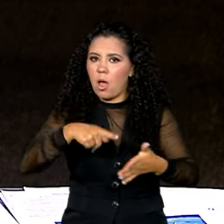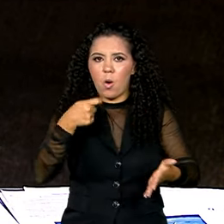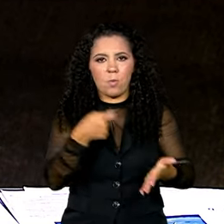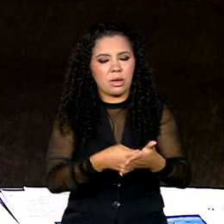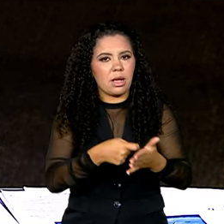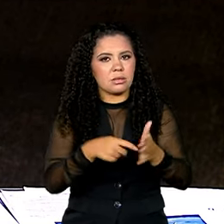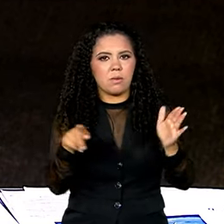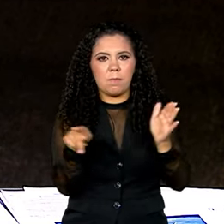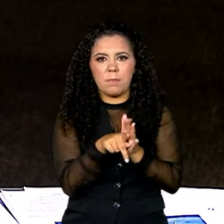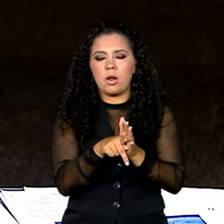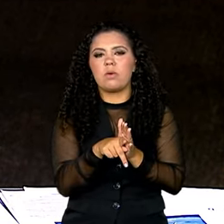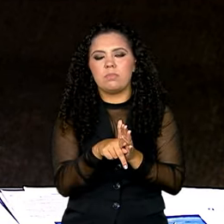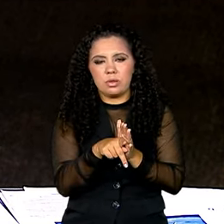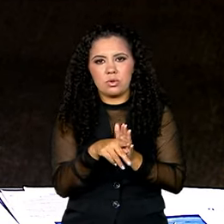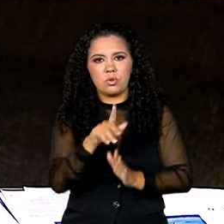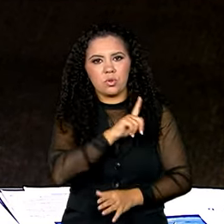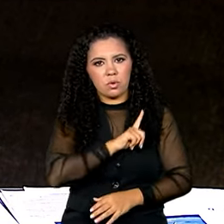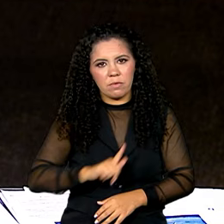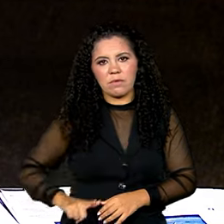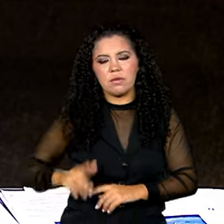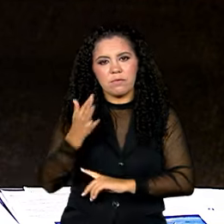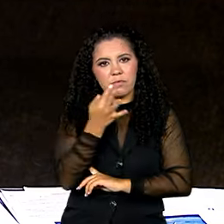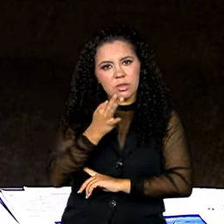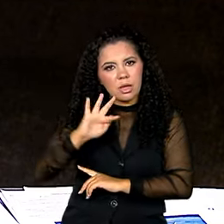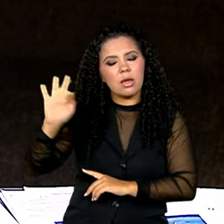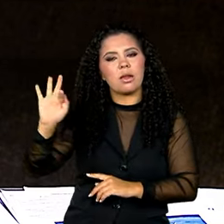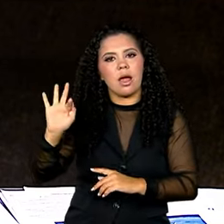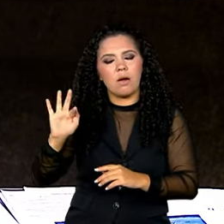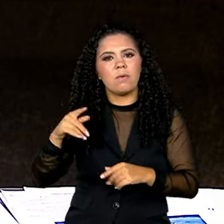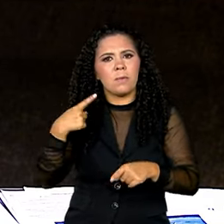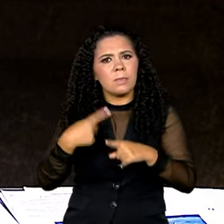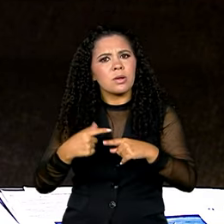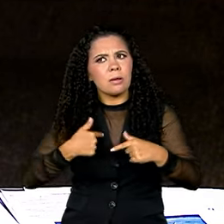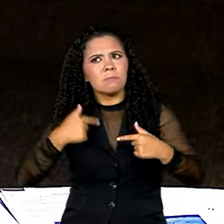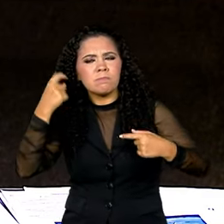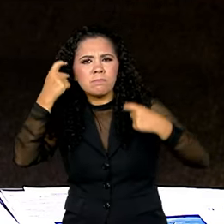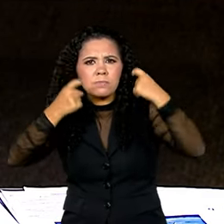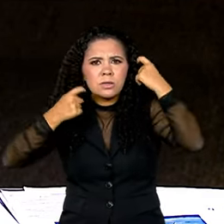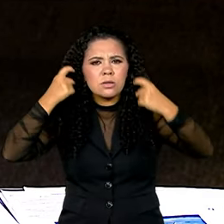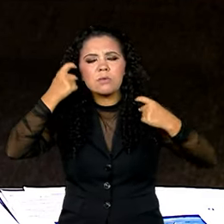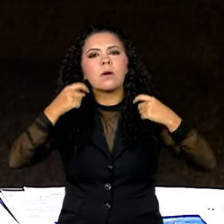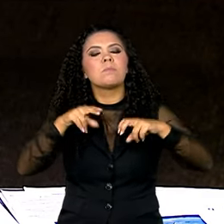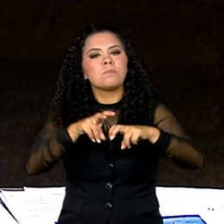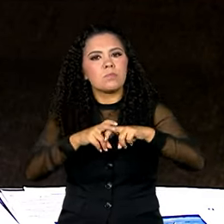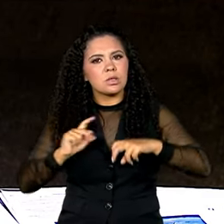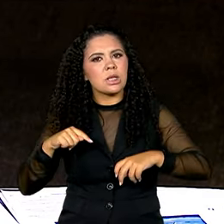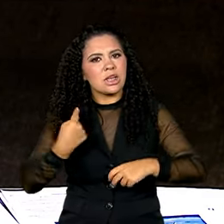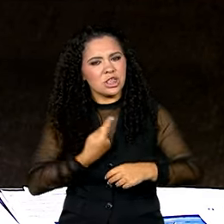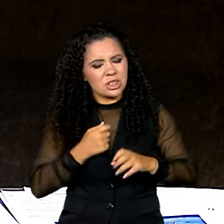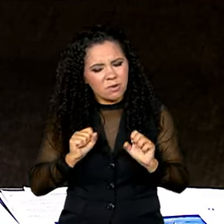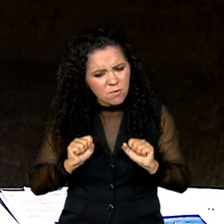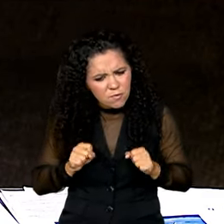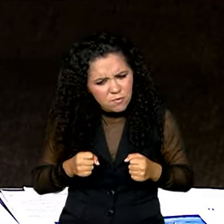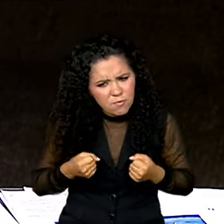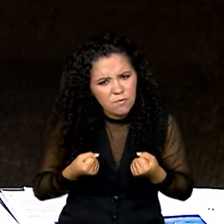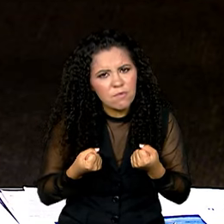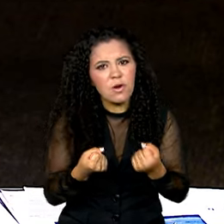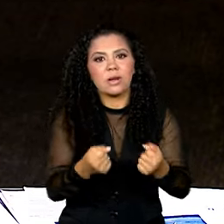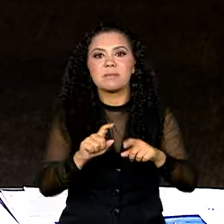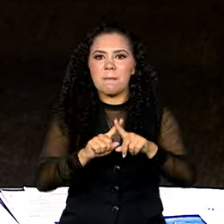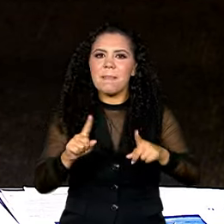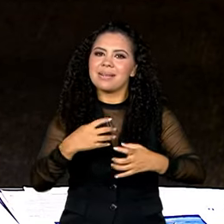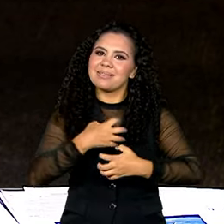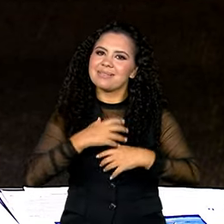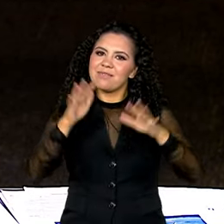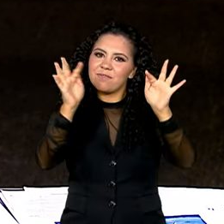as reuniões que eu participava, que me causava muito constrangimento. Por isso nós fizemos esse esforço, por isso nós estamos muito felizes por